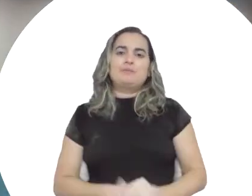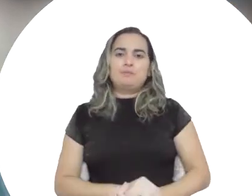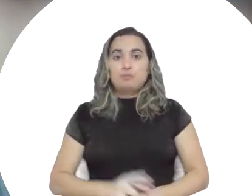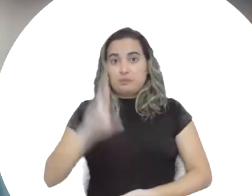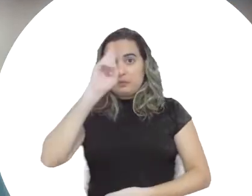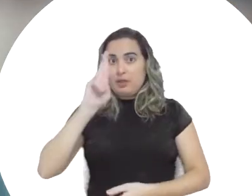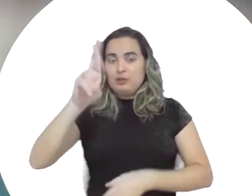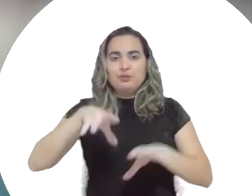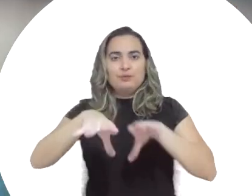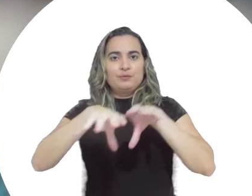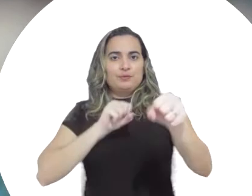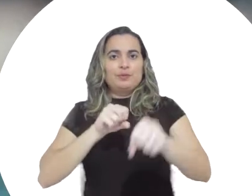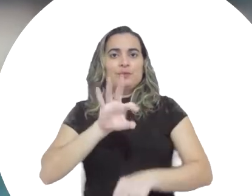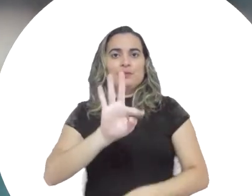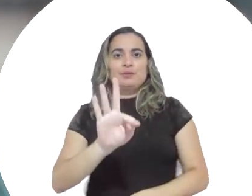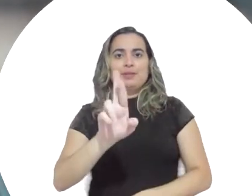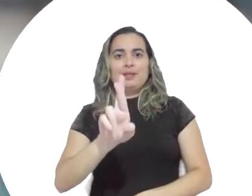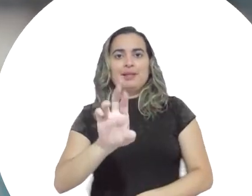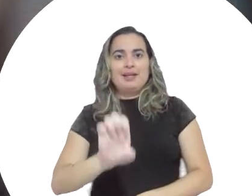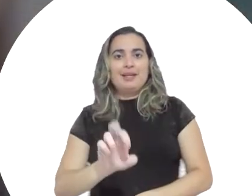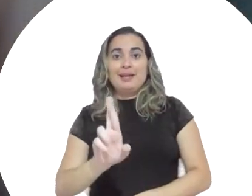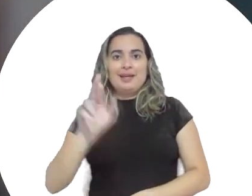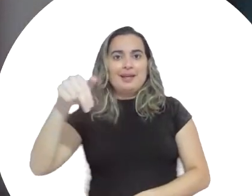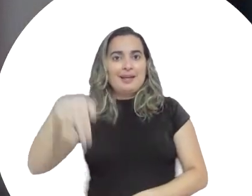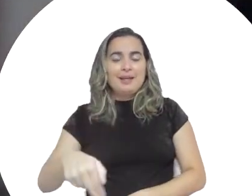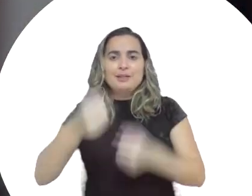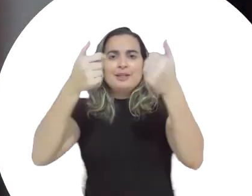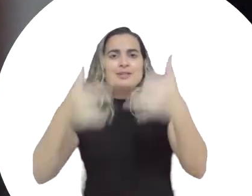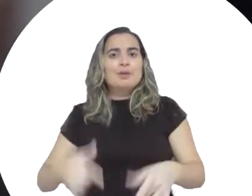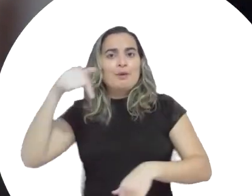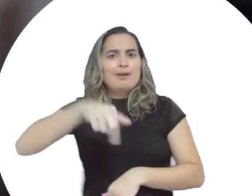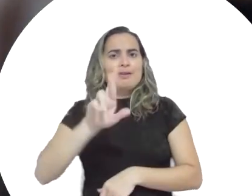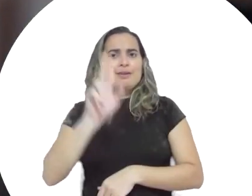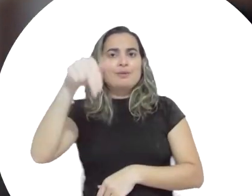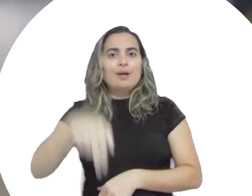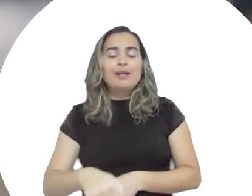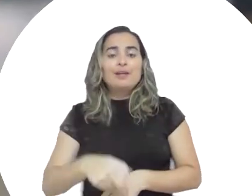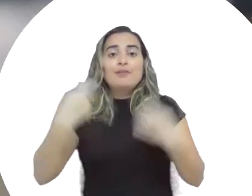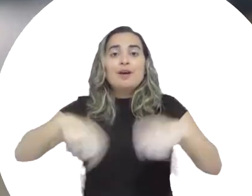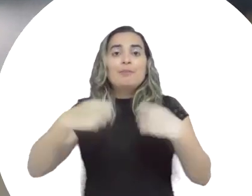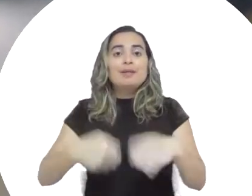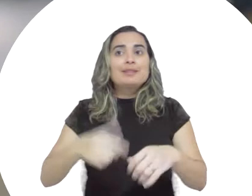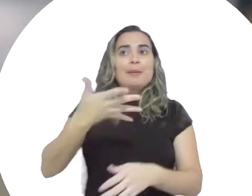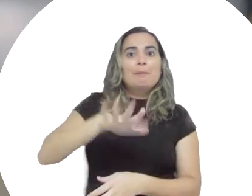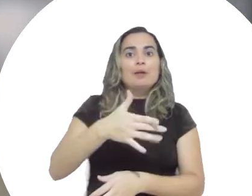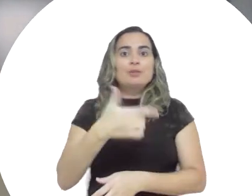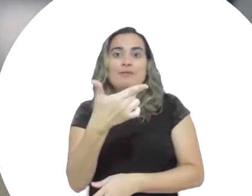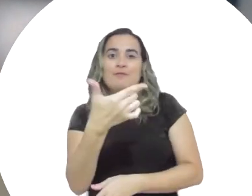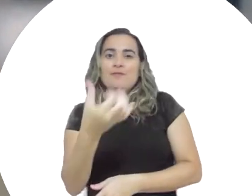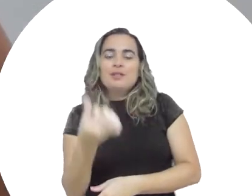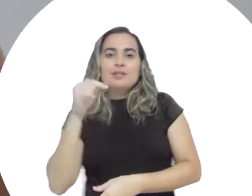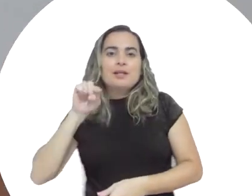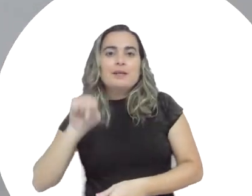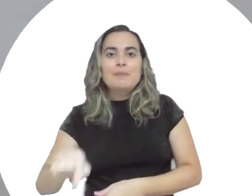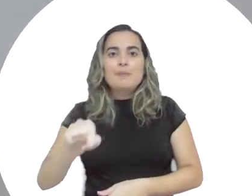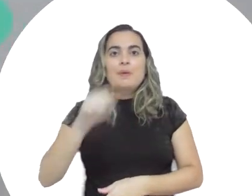A chefe da seção de formação e aperfeiçoamento do TRRN explica que aqui no estado, só no primeiro turno, serão convocados cerca